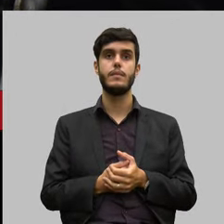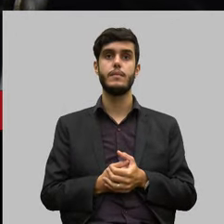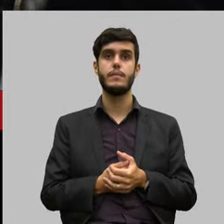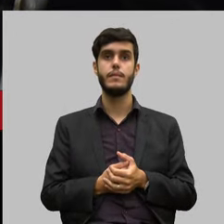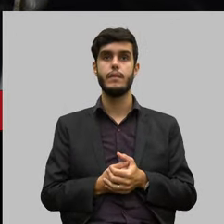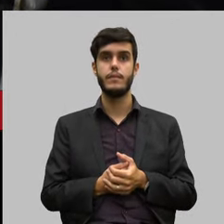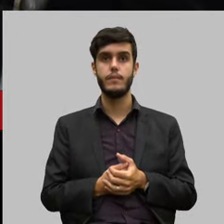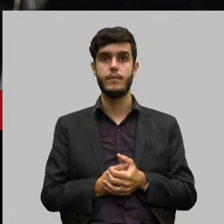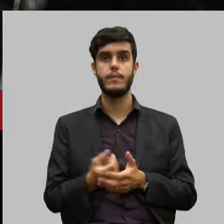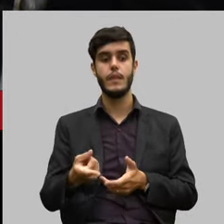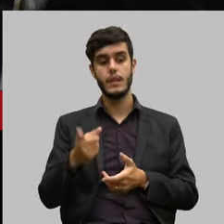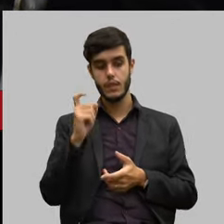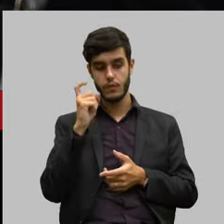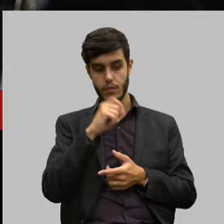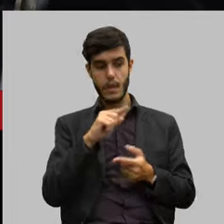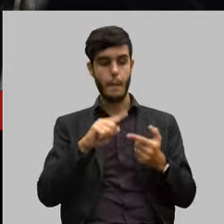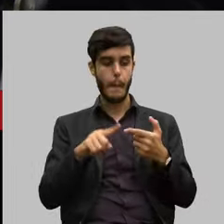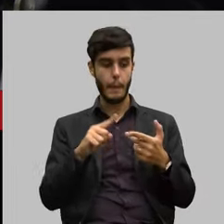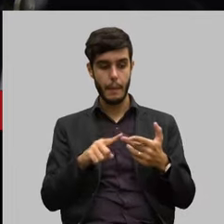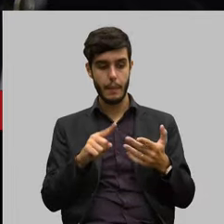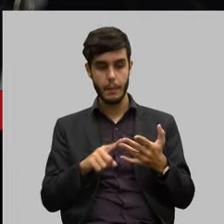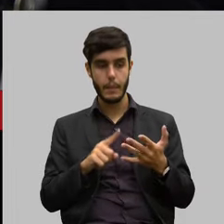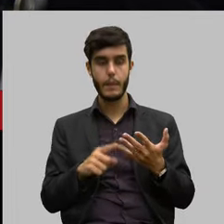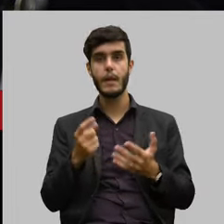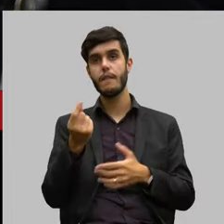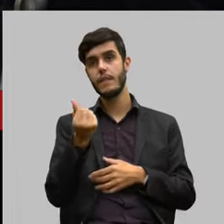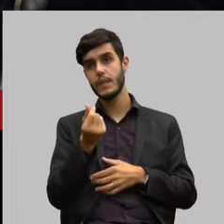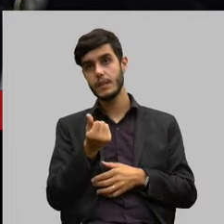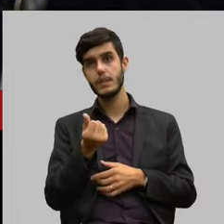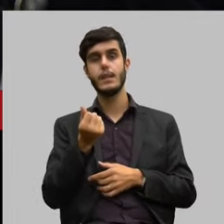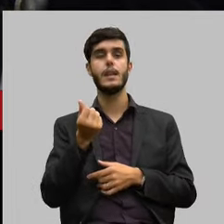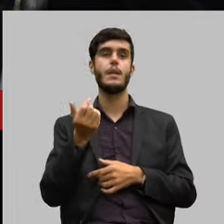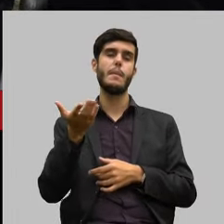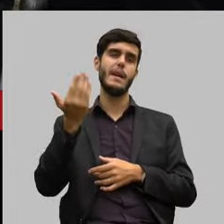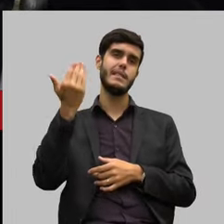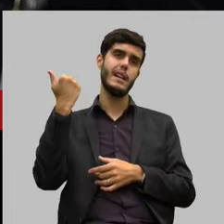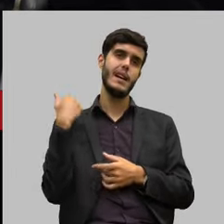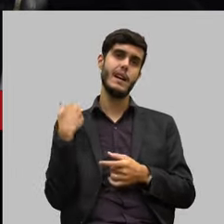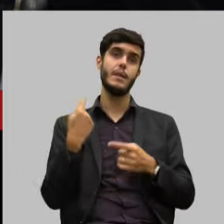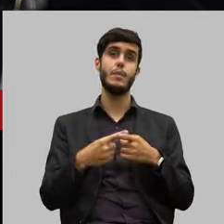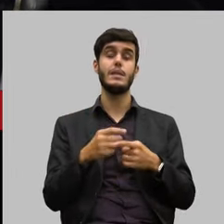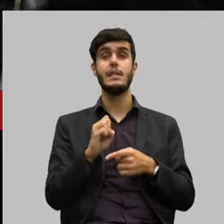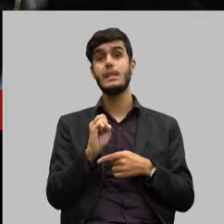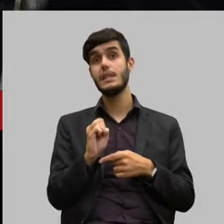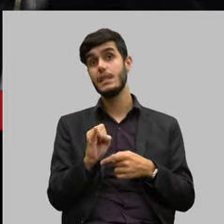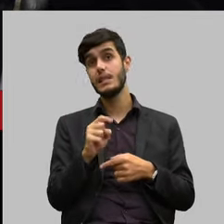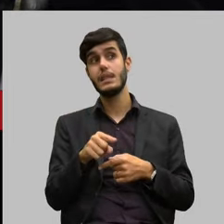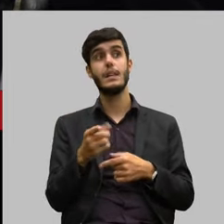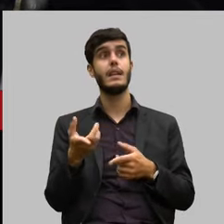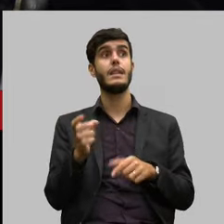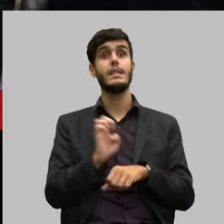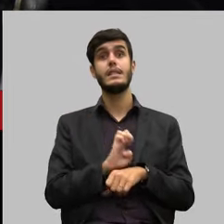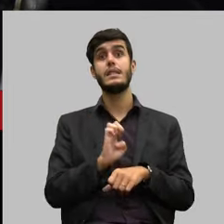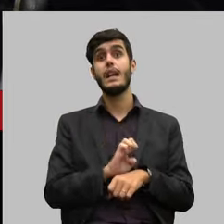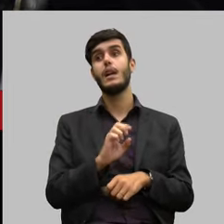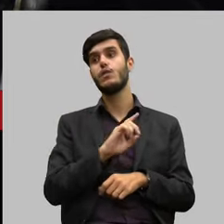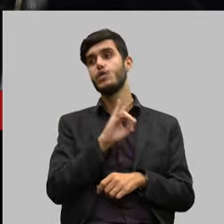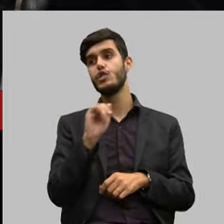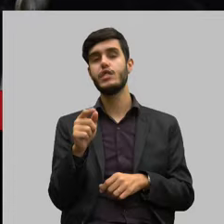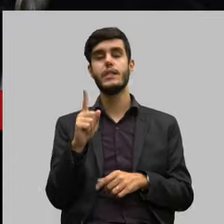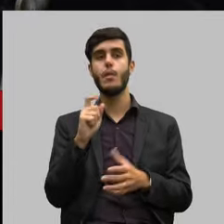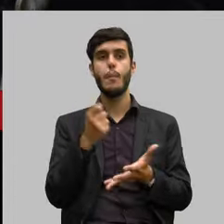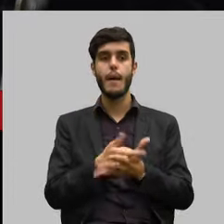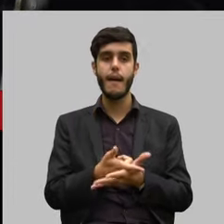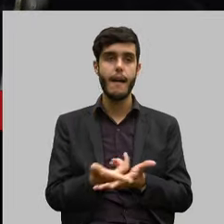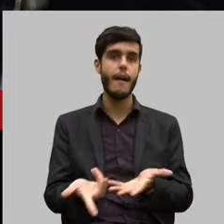essas dificuldades fiscais e financeiras no passado né porque se se não existe estado que pague em dia não existe